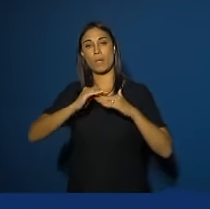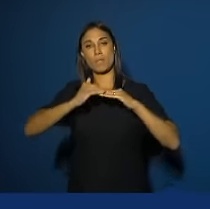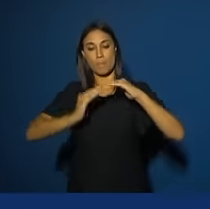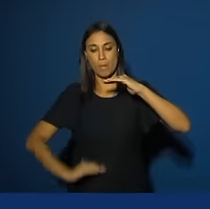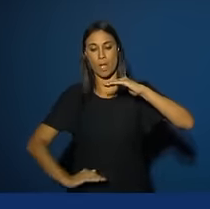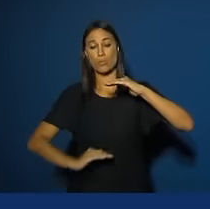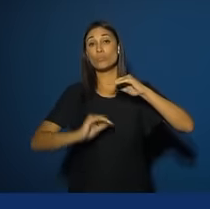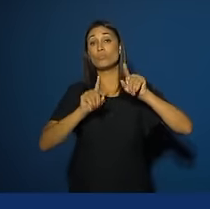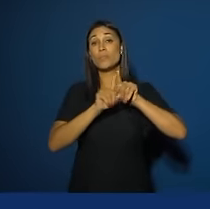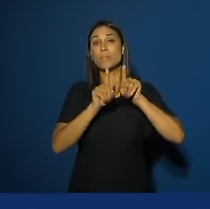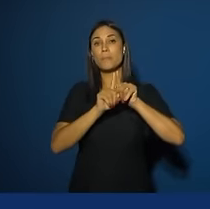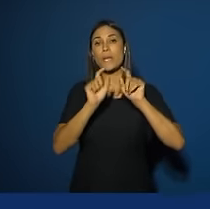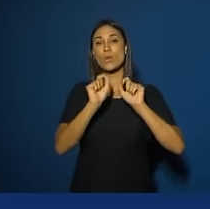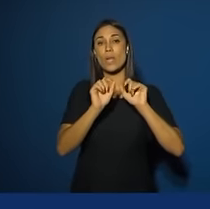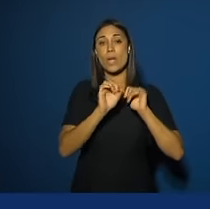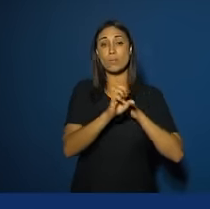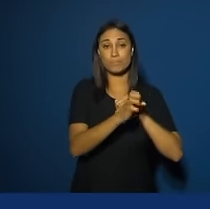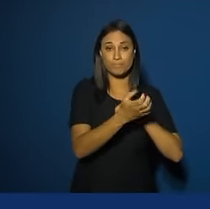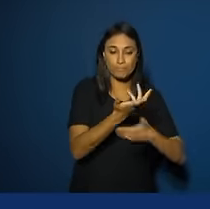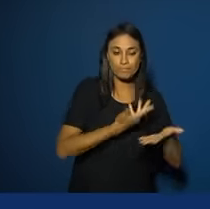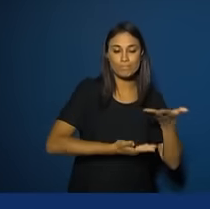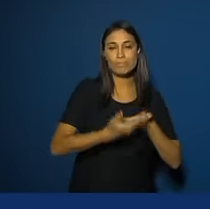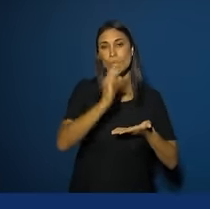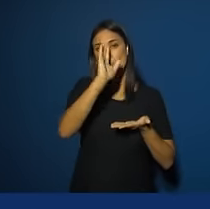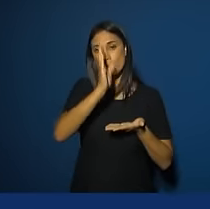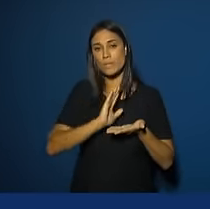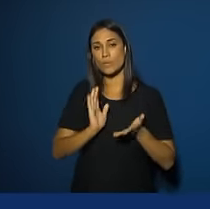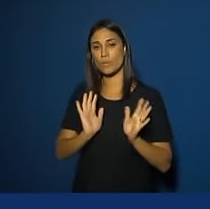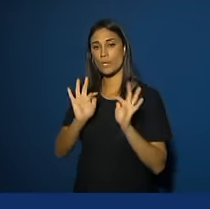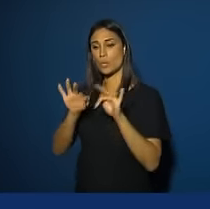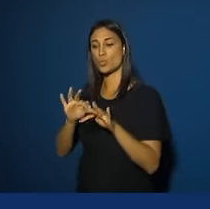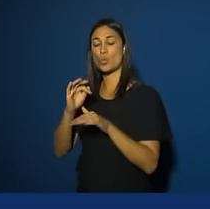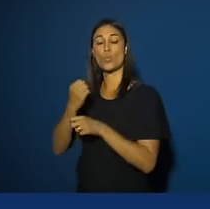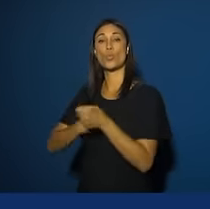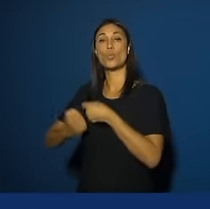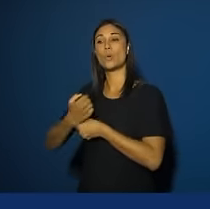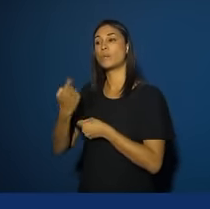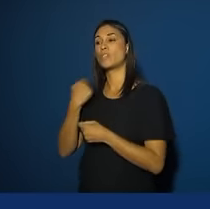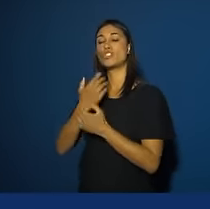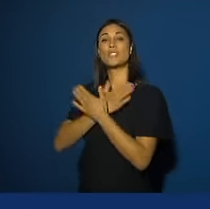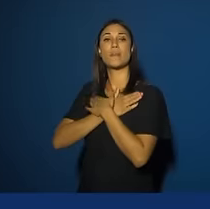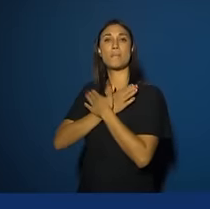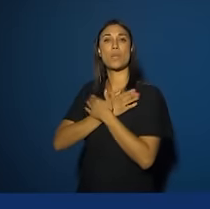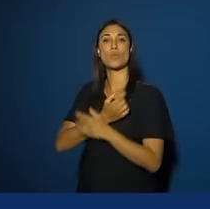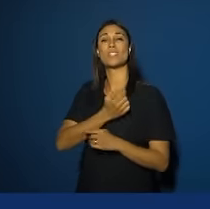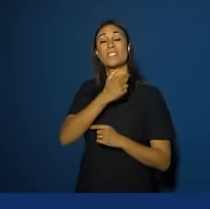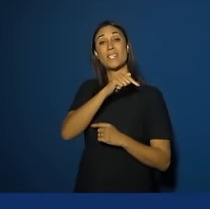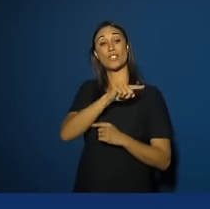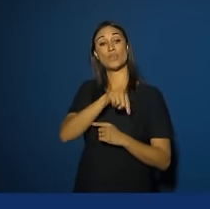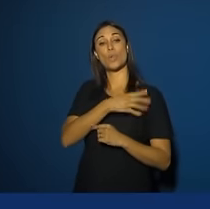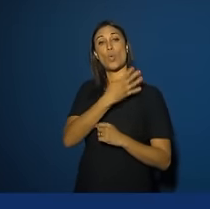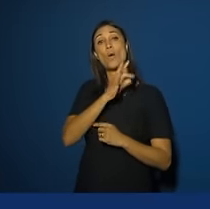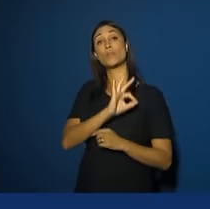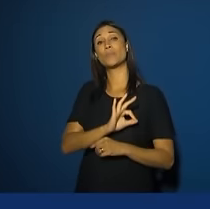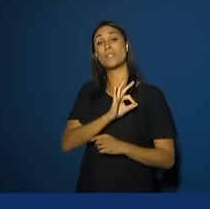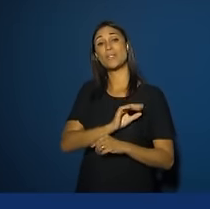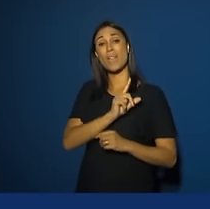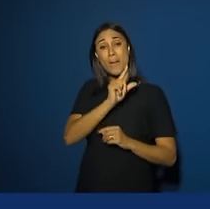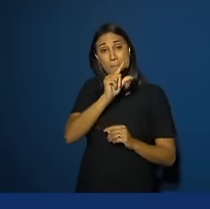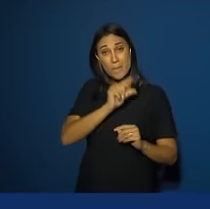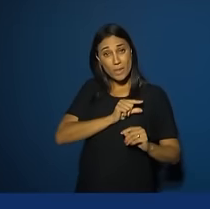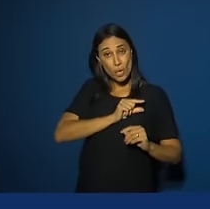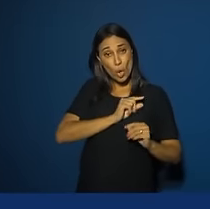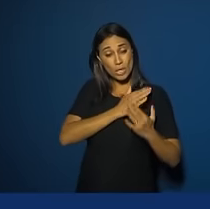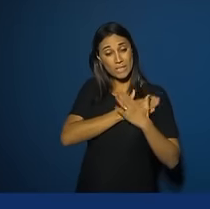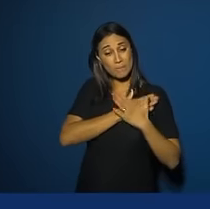isso. Um cenário de mercado de trabalho aquecido. O Brasil terminou ano passado com taxa de desemprego de 7,4%, que é a menor taxa de desemprego